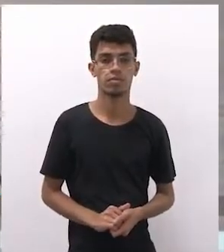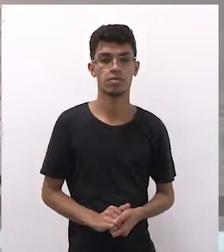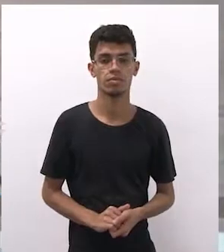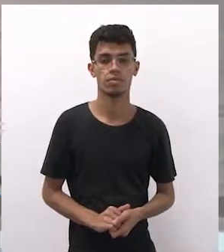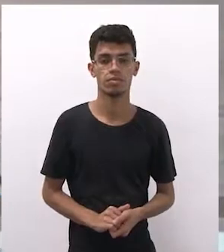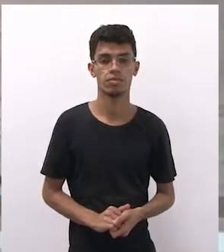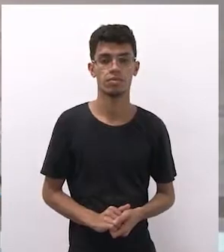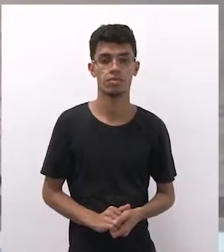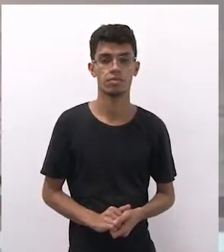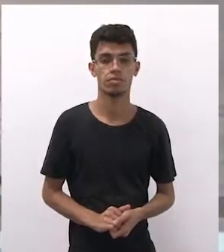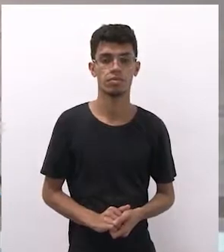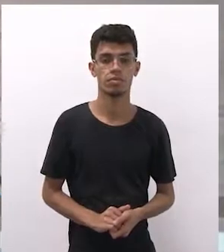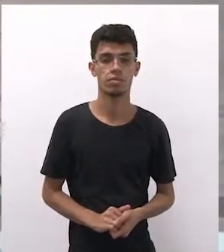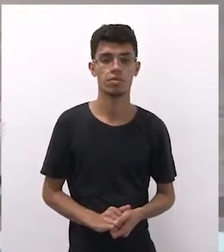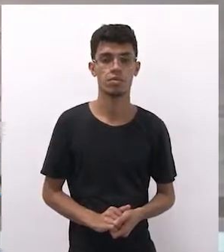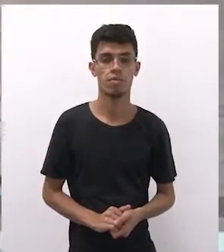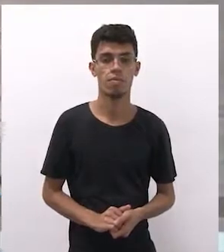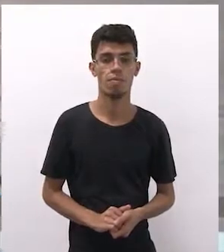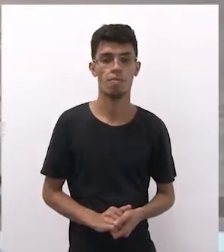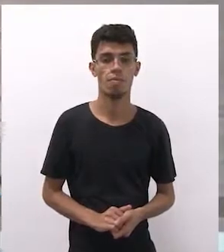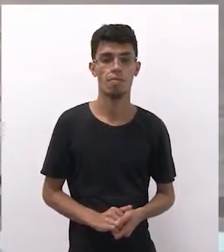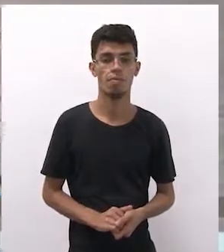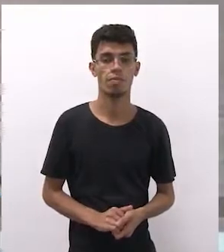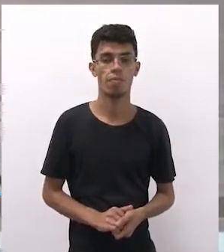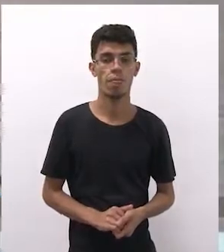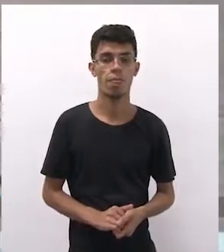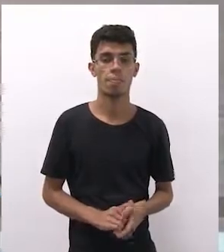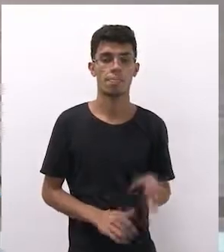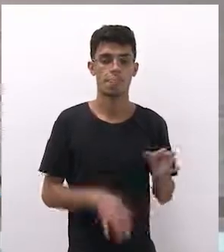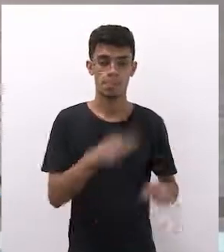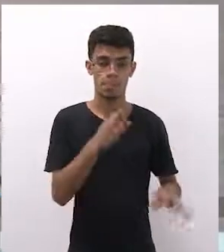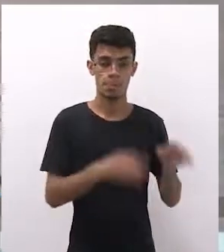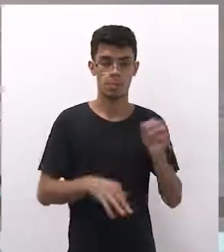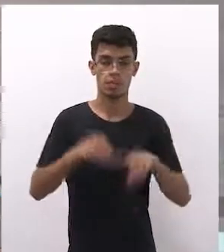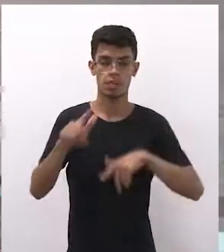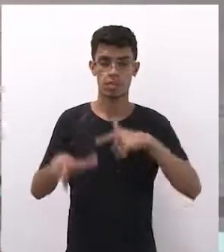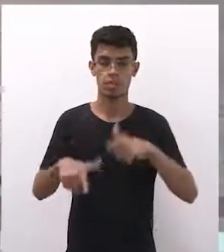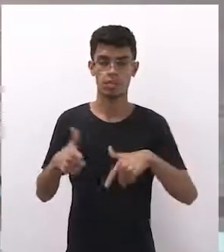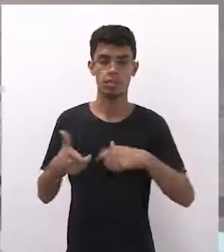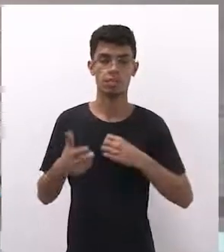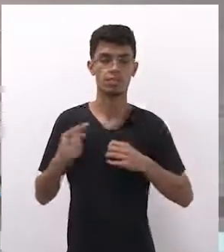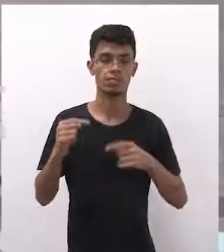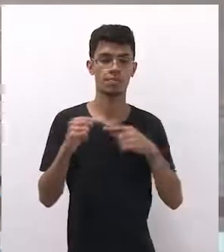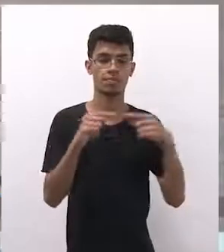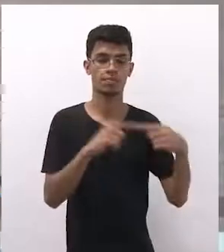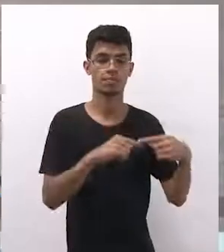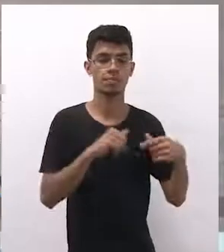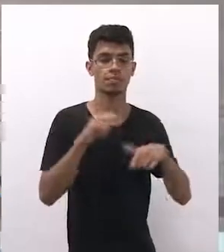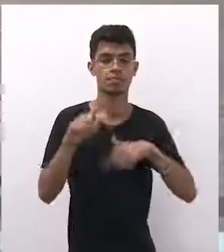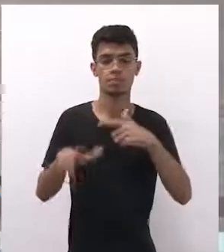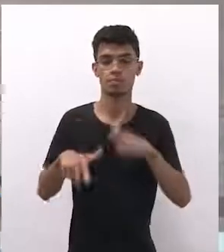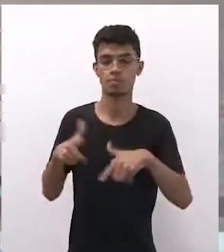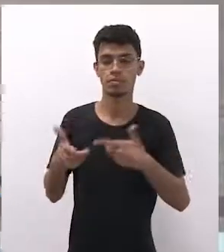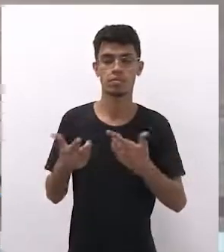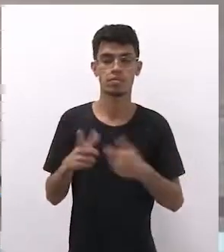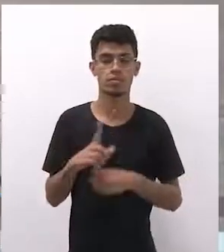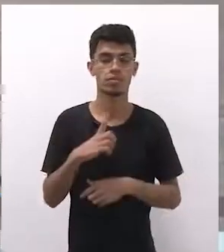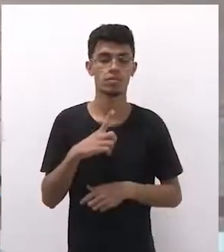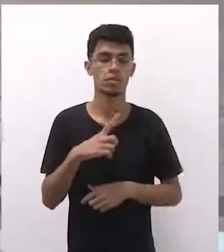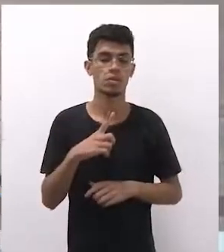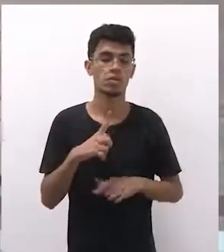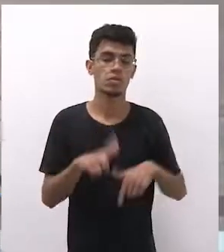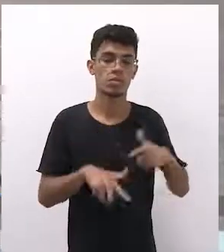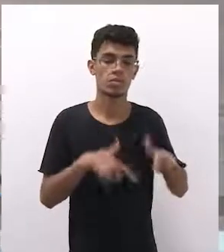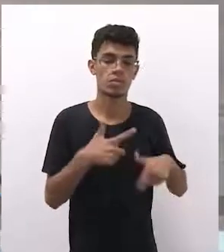E o judiciário trabalhista, fora essa questão, né, das relações de trabalho que eu atuo, mas a gente tem